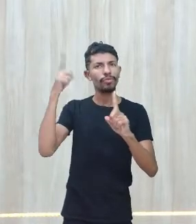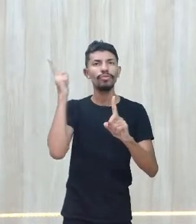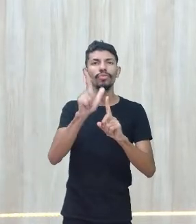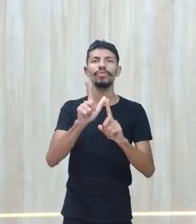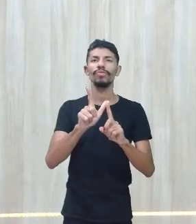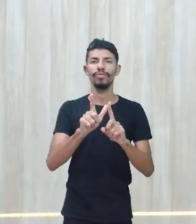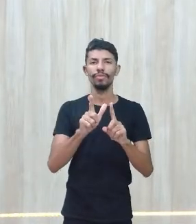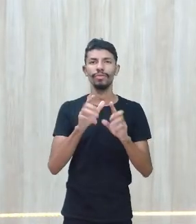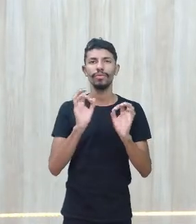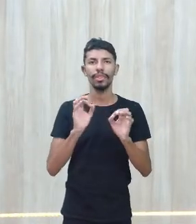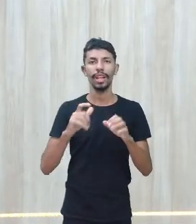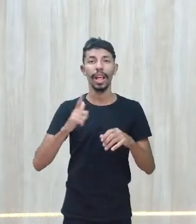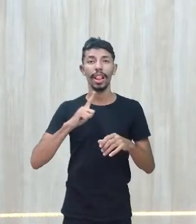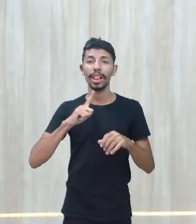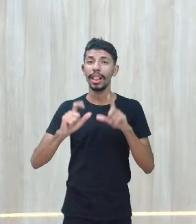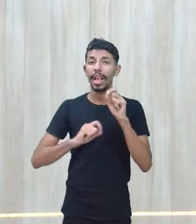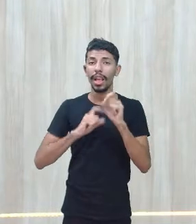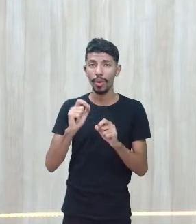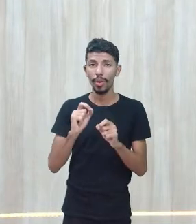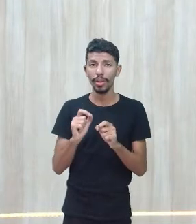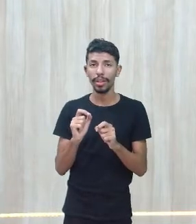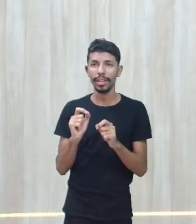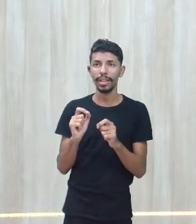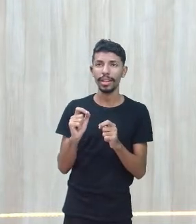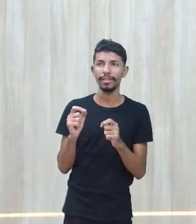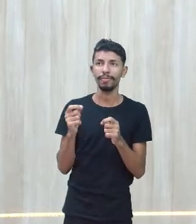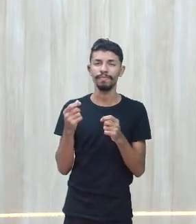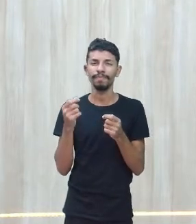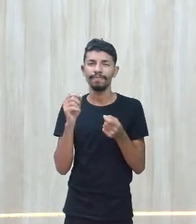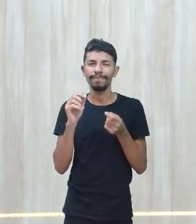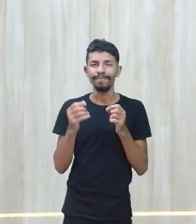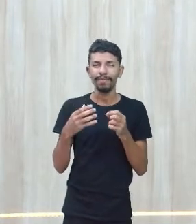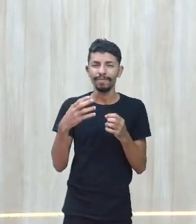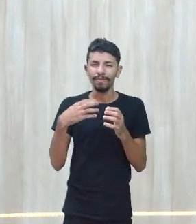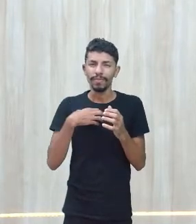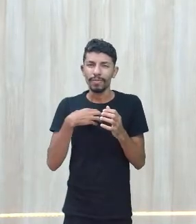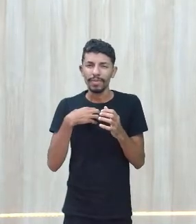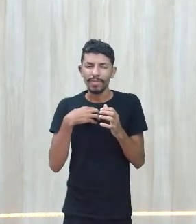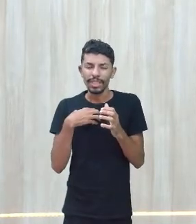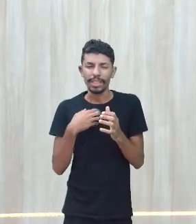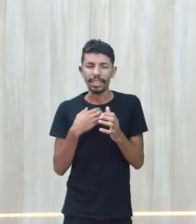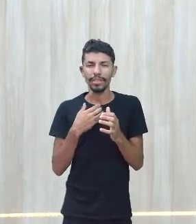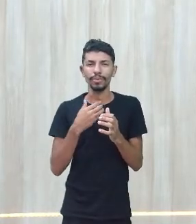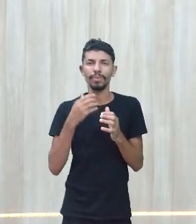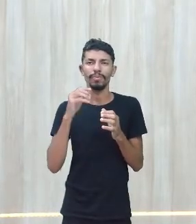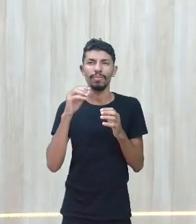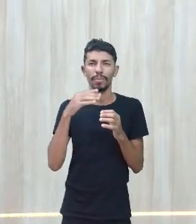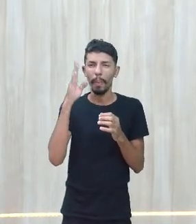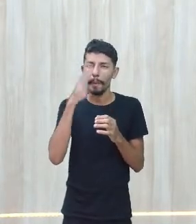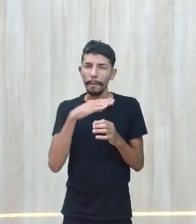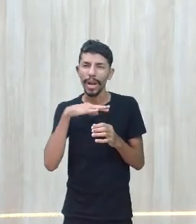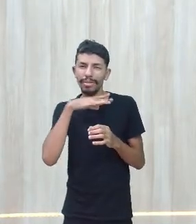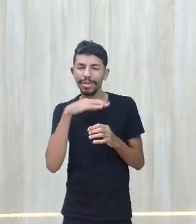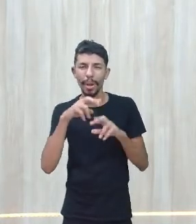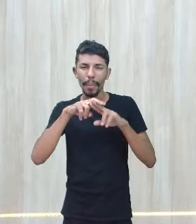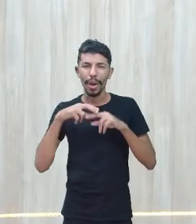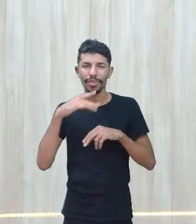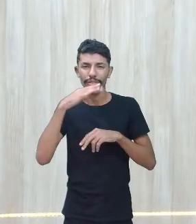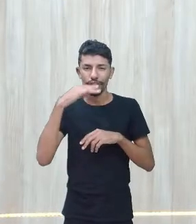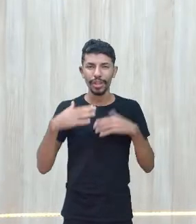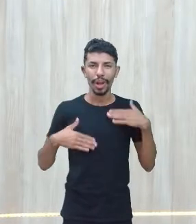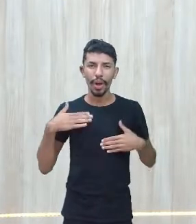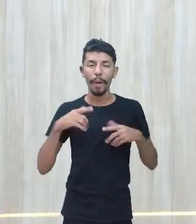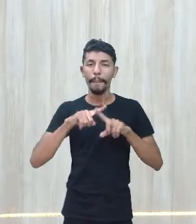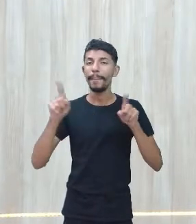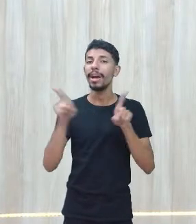conotação pejorativa, né? Essa aí do odor corporal, essas coisas todas, mas também